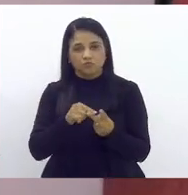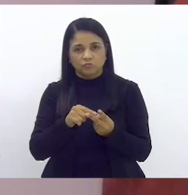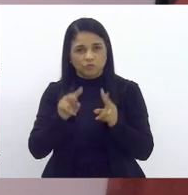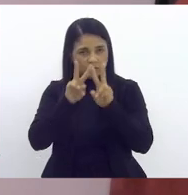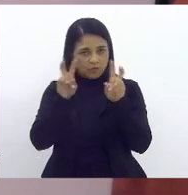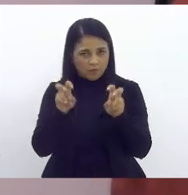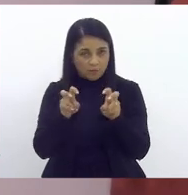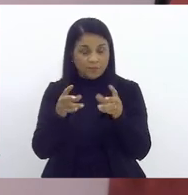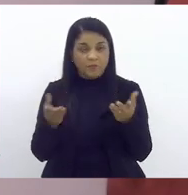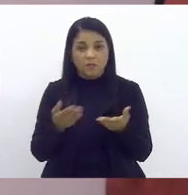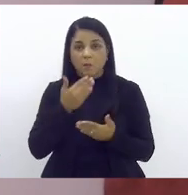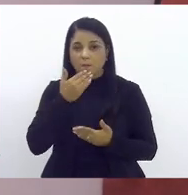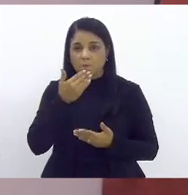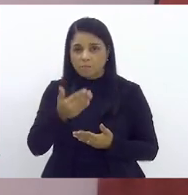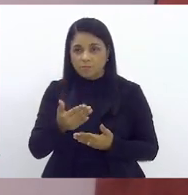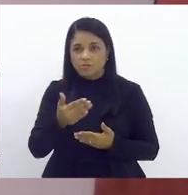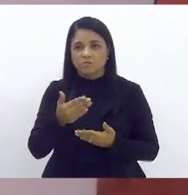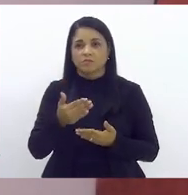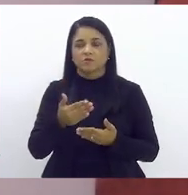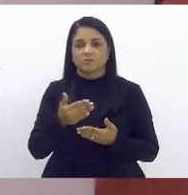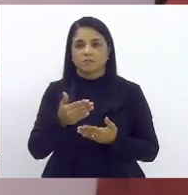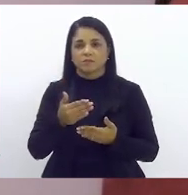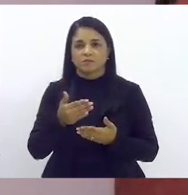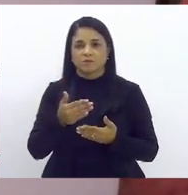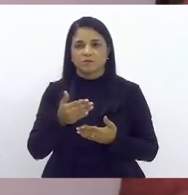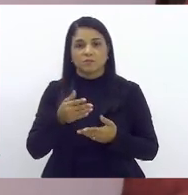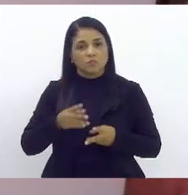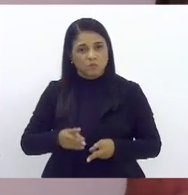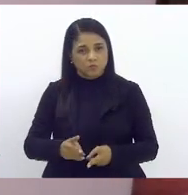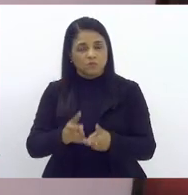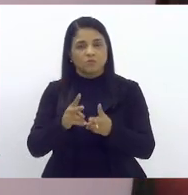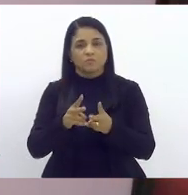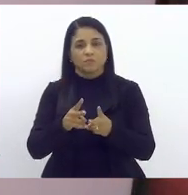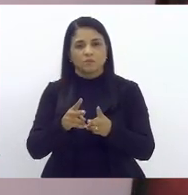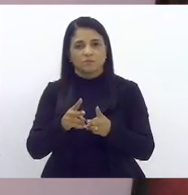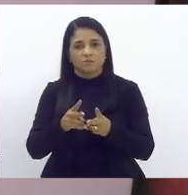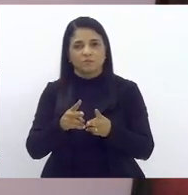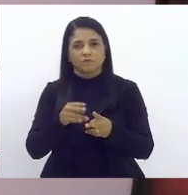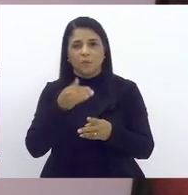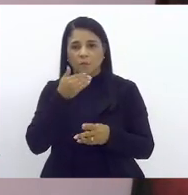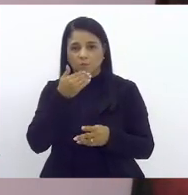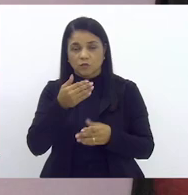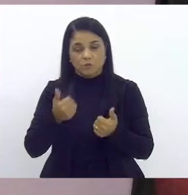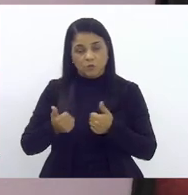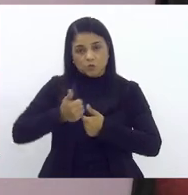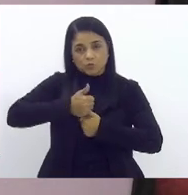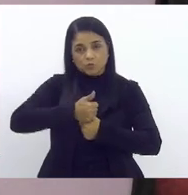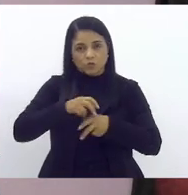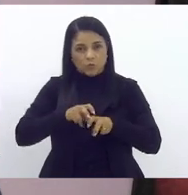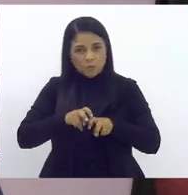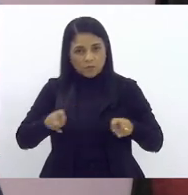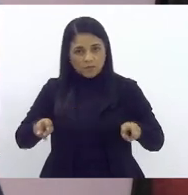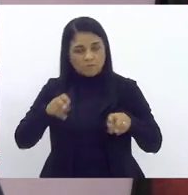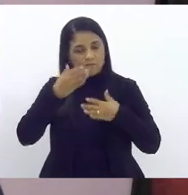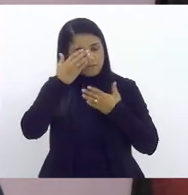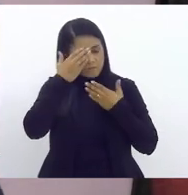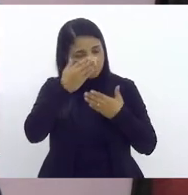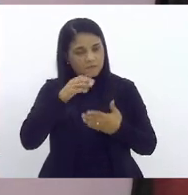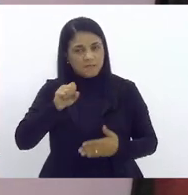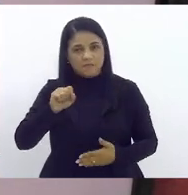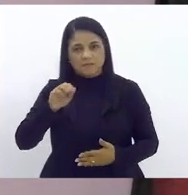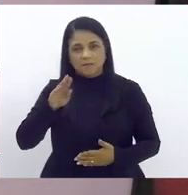Mas a gente agora vai pedir que nós continuemos aqui, mas eu vou pedir uma substituição da mesa, agradecendo a